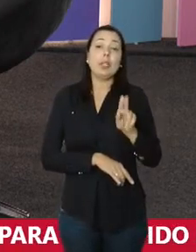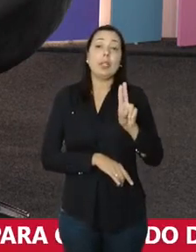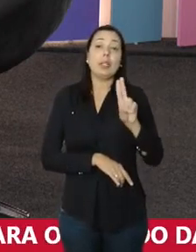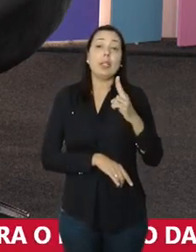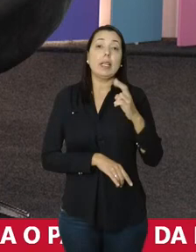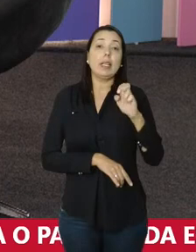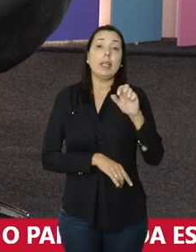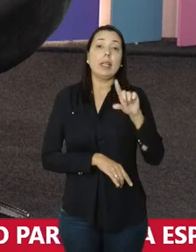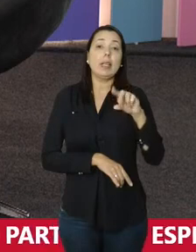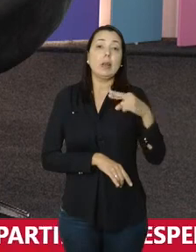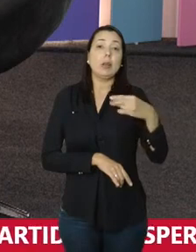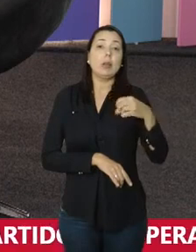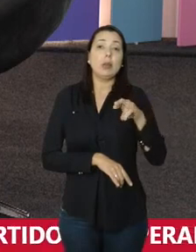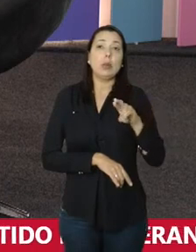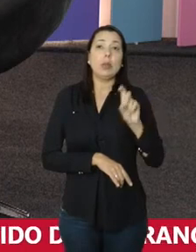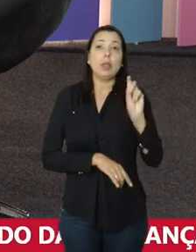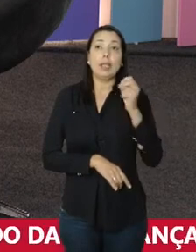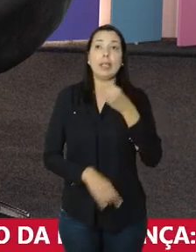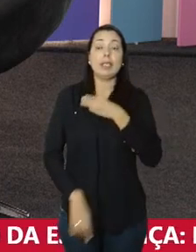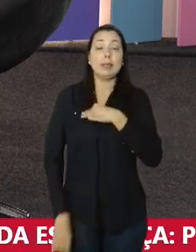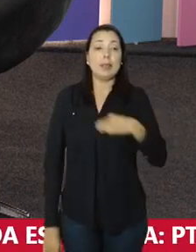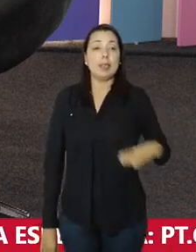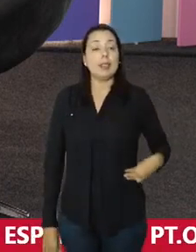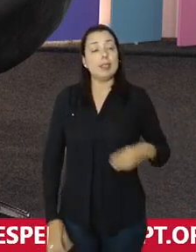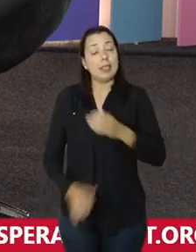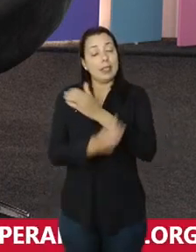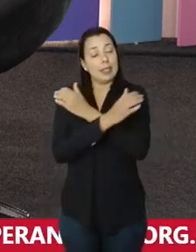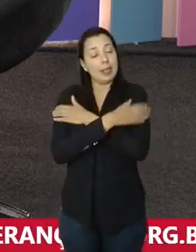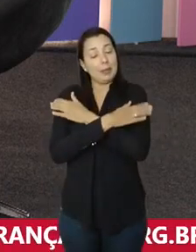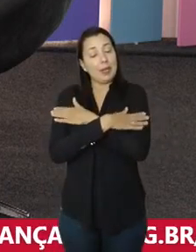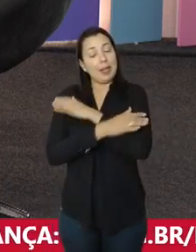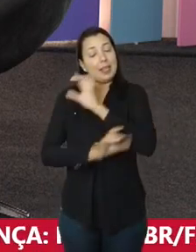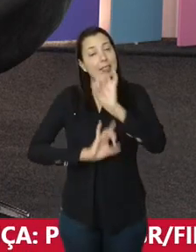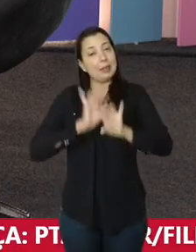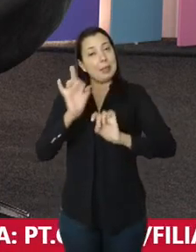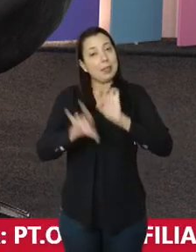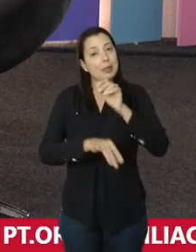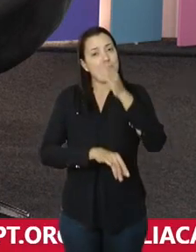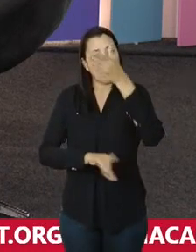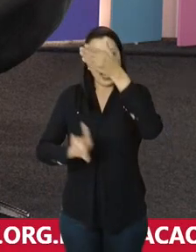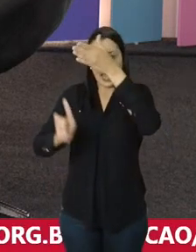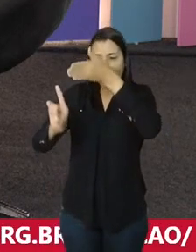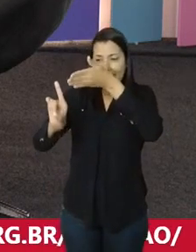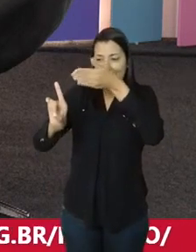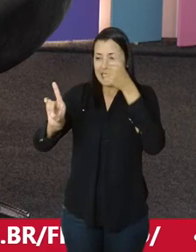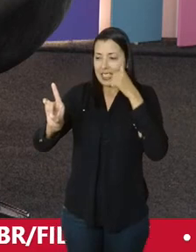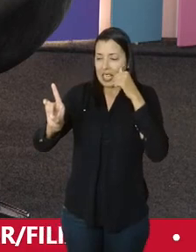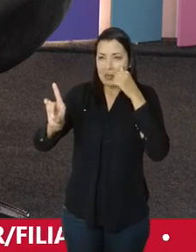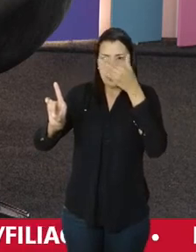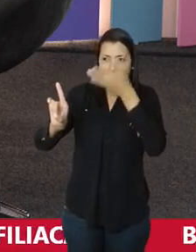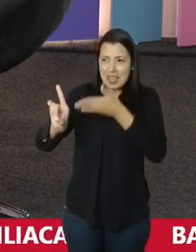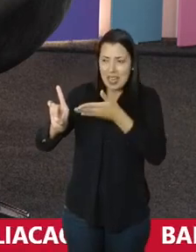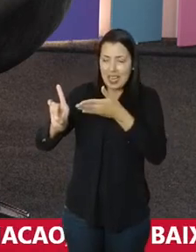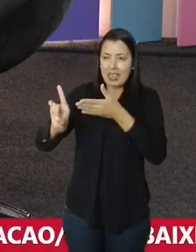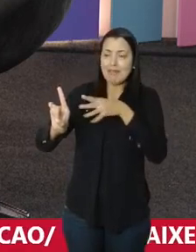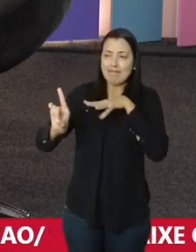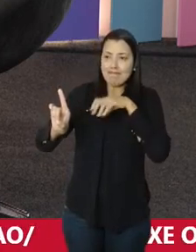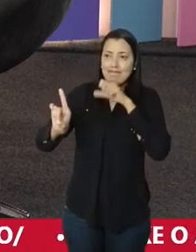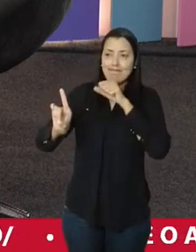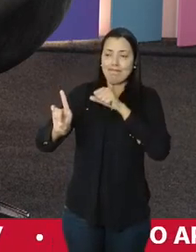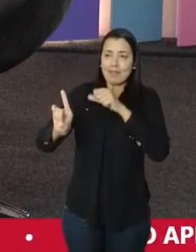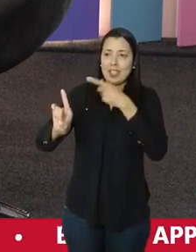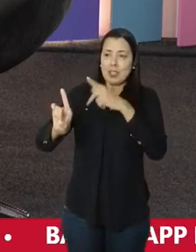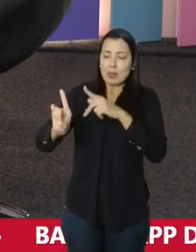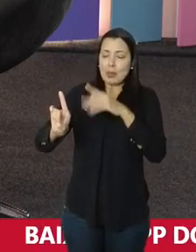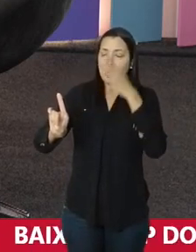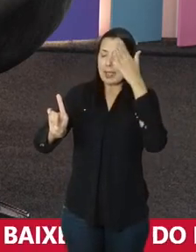Eleonora, nossa ex-ministra, e um abraço muito especial para essa mulher que continua nos inspirando pela